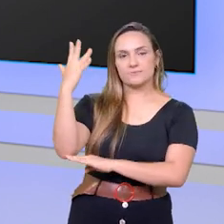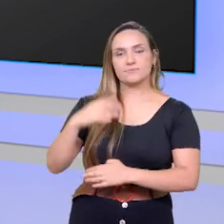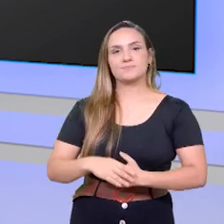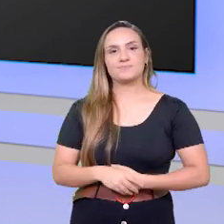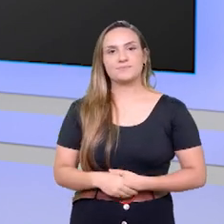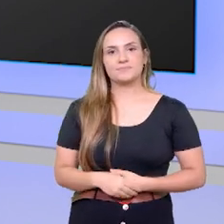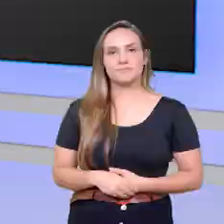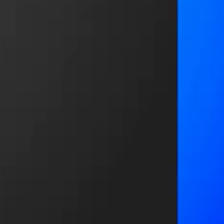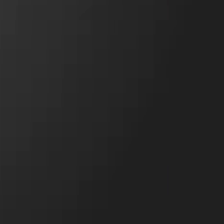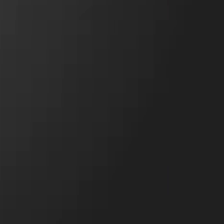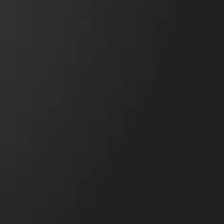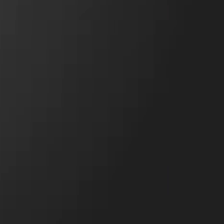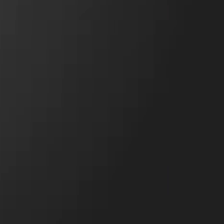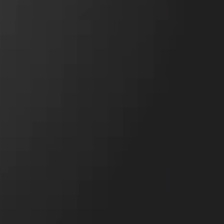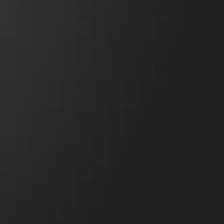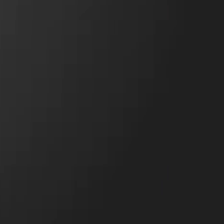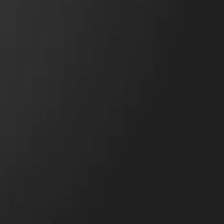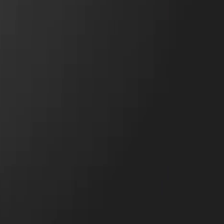quinta-feira